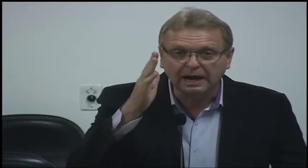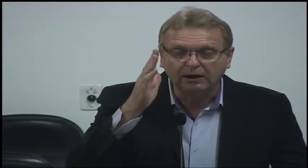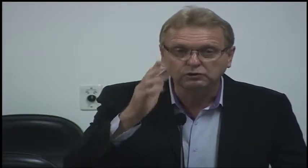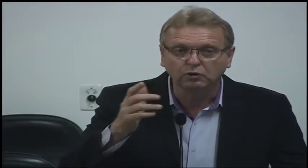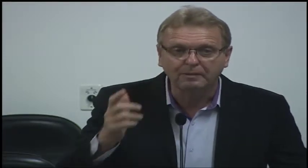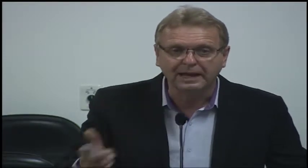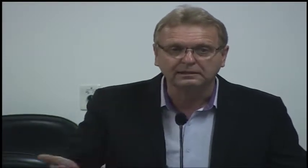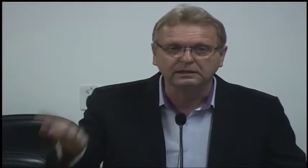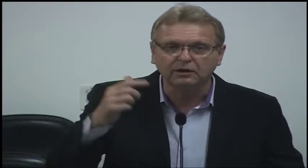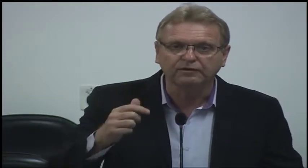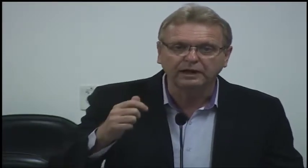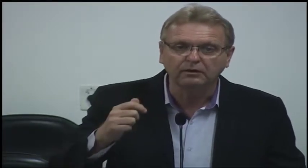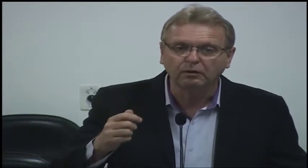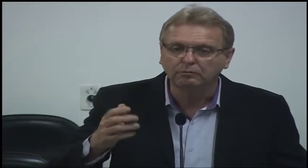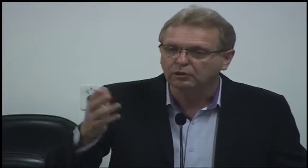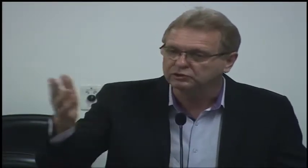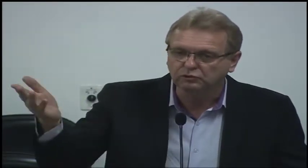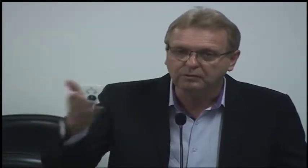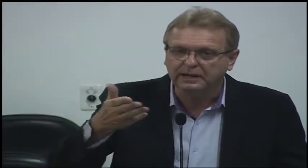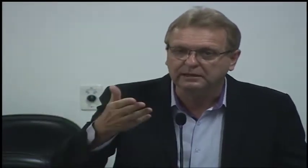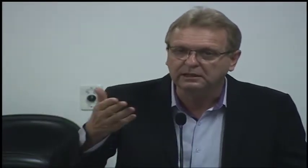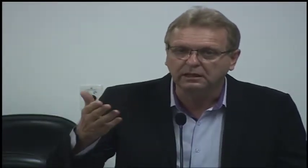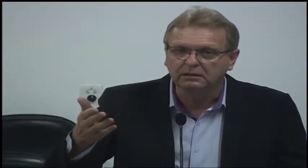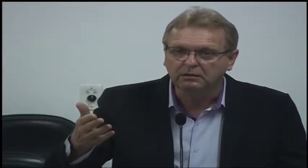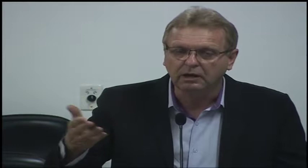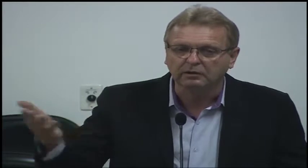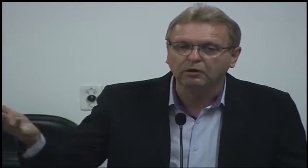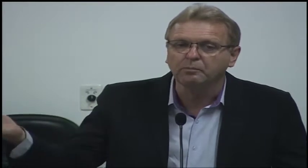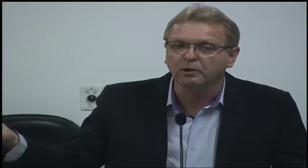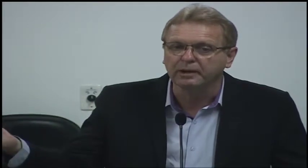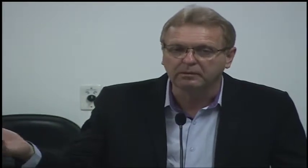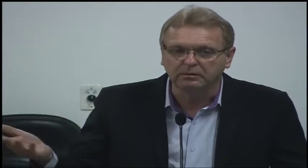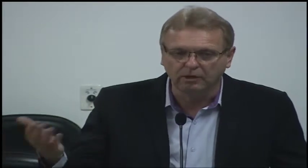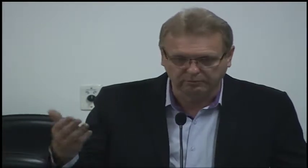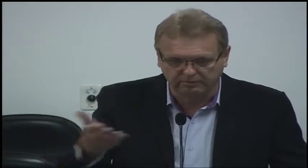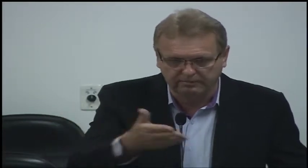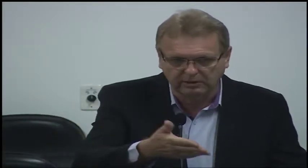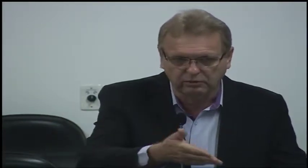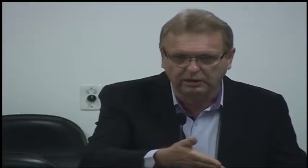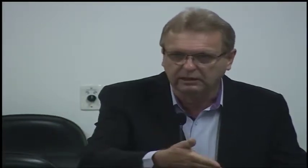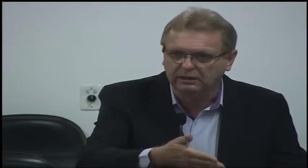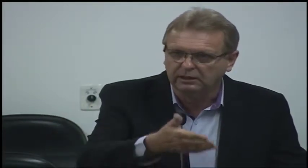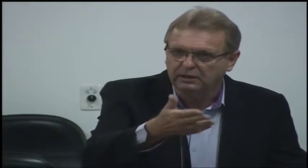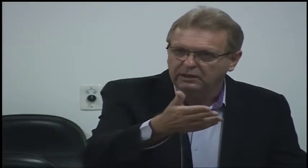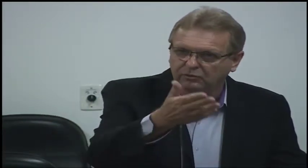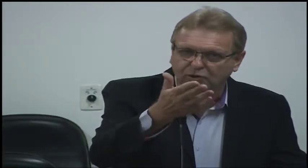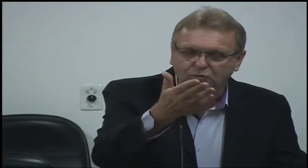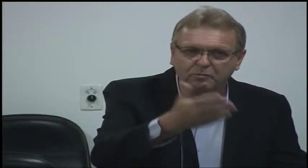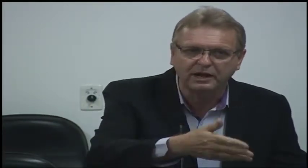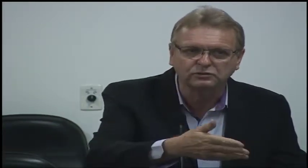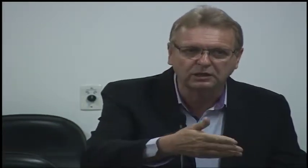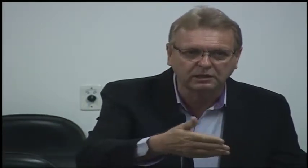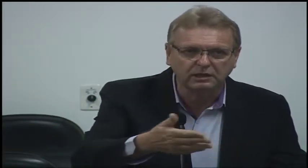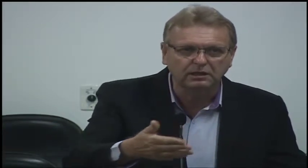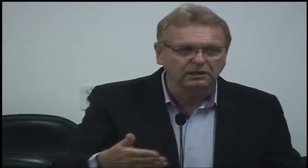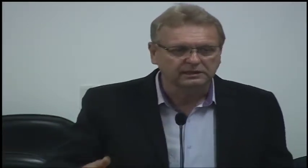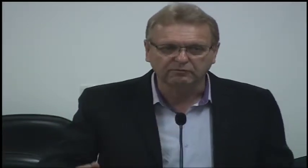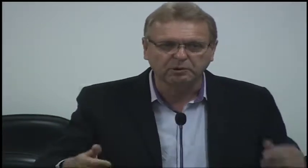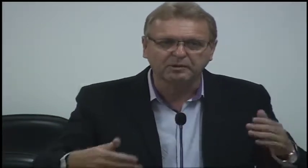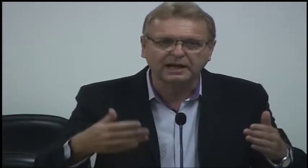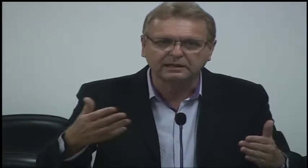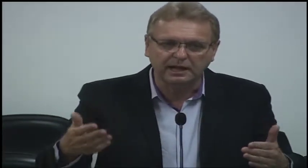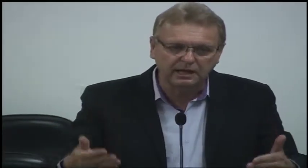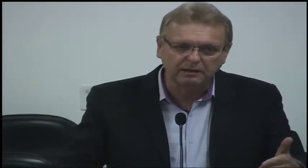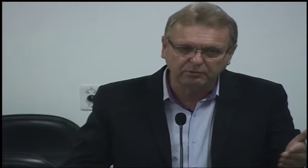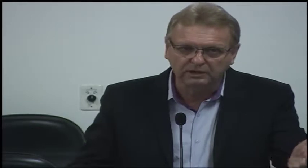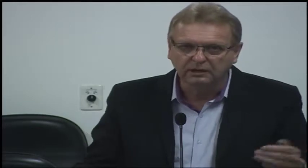parou um carro, jogou uma latinha. Eu falei, ô moço, você jogou uma latinha? Ah, qual que é o problema? Não, o problema é que eu estou aqui, eu tenho um comércio aqui, estava o